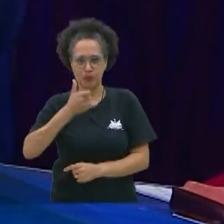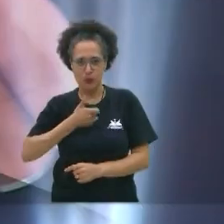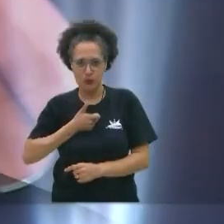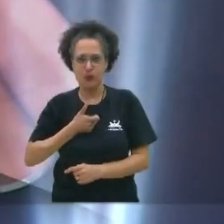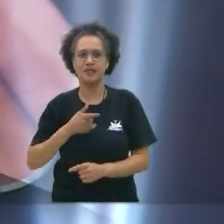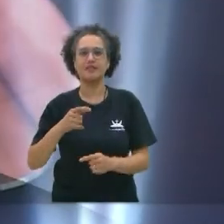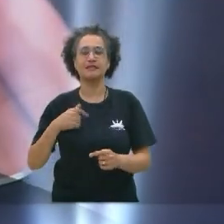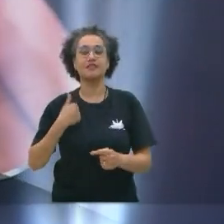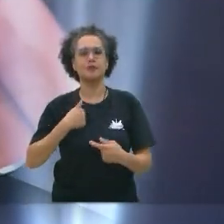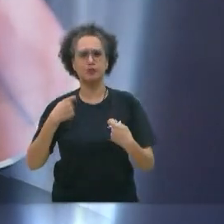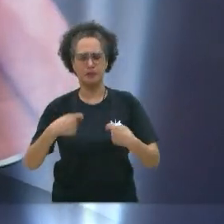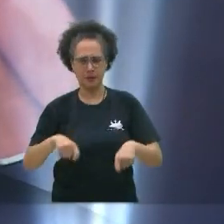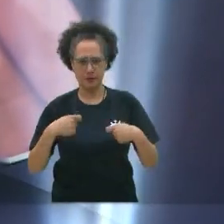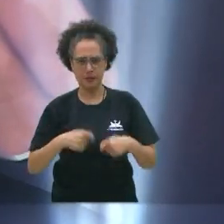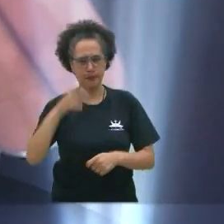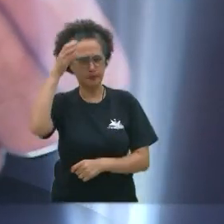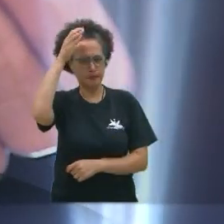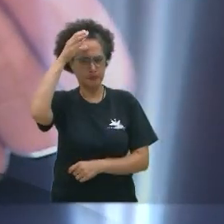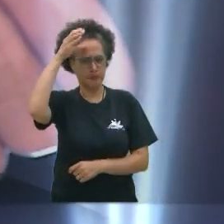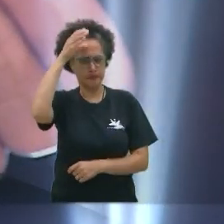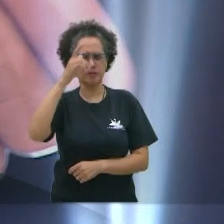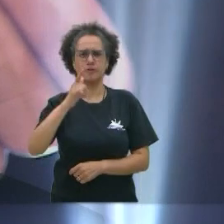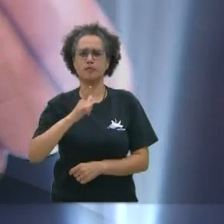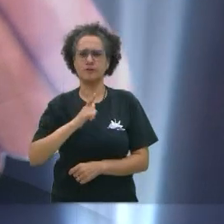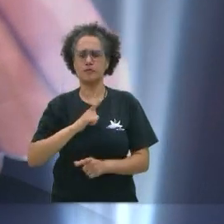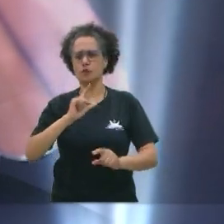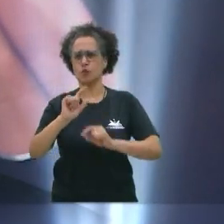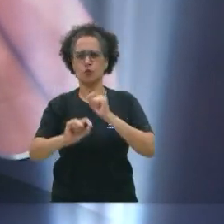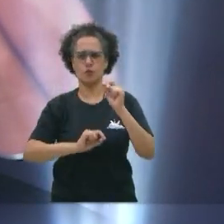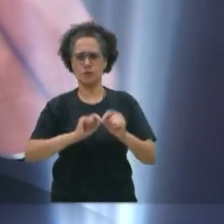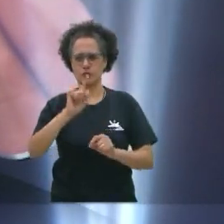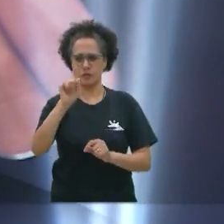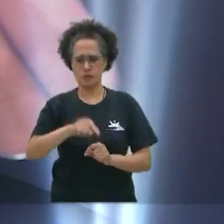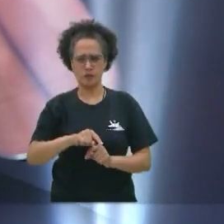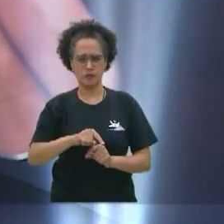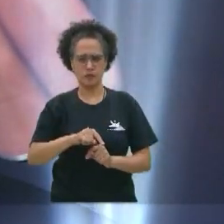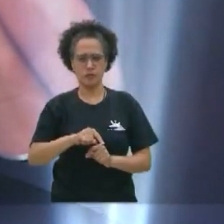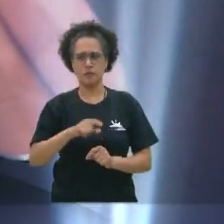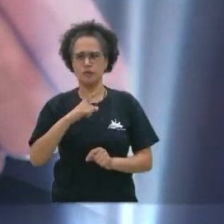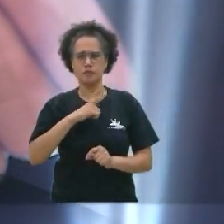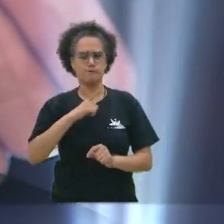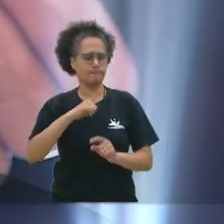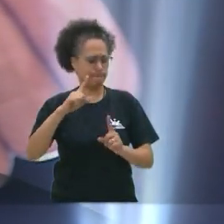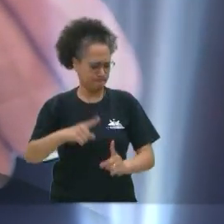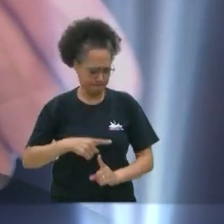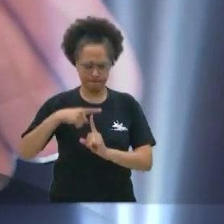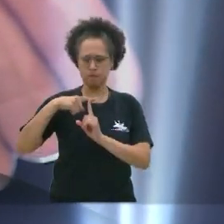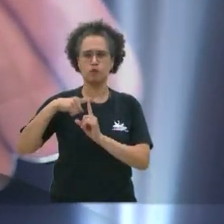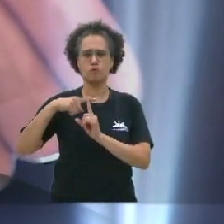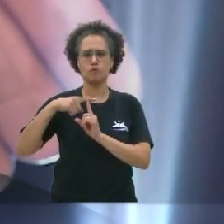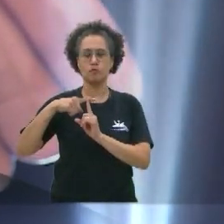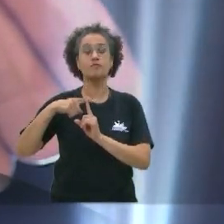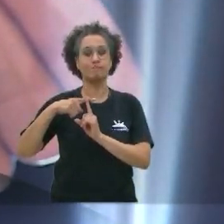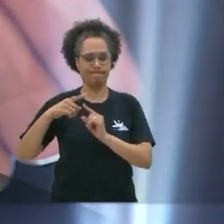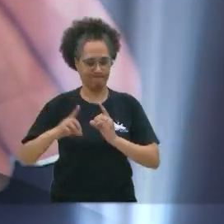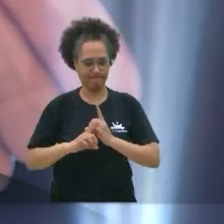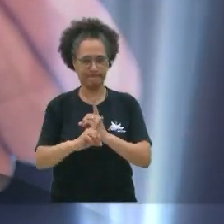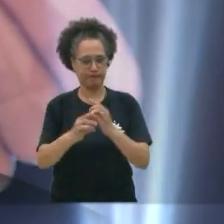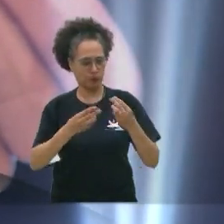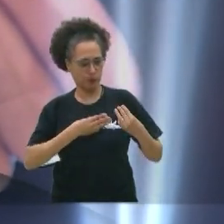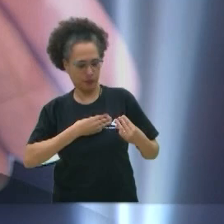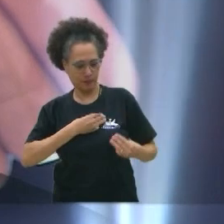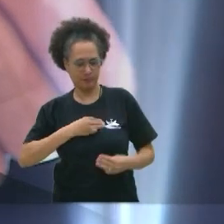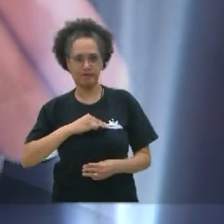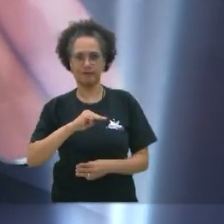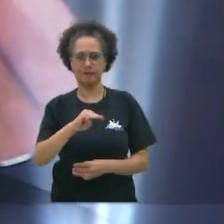preciso tomar consciência do que é ser cristão, do que é ser discípulo missionário. E o dom da